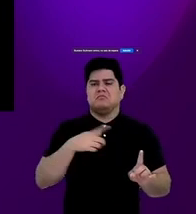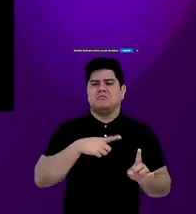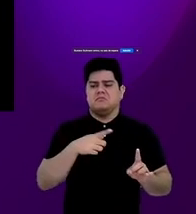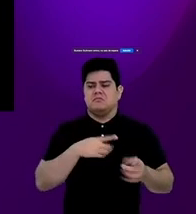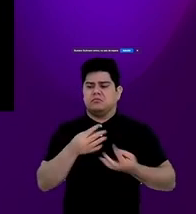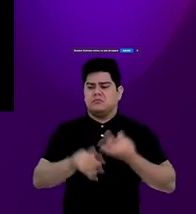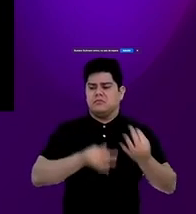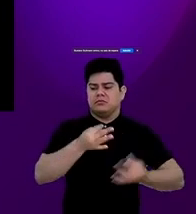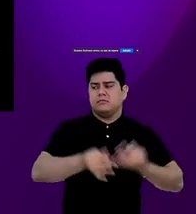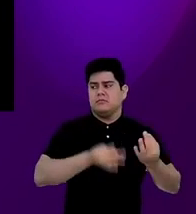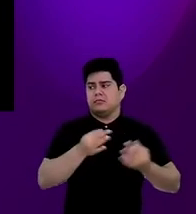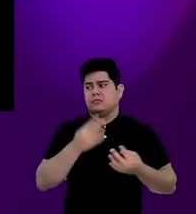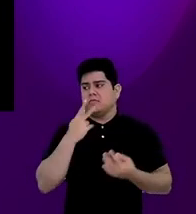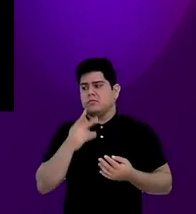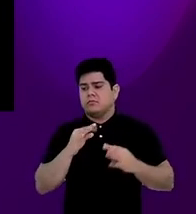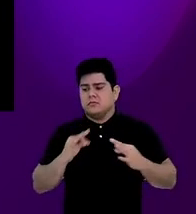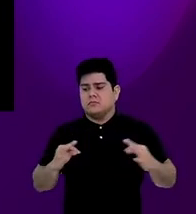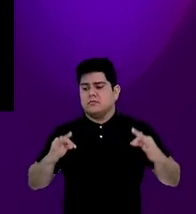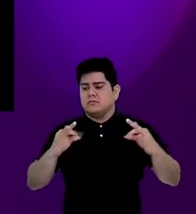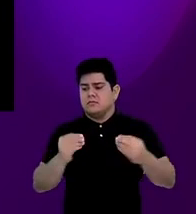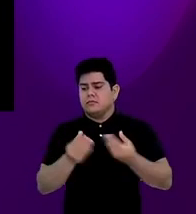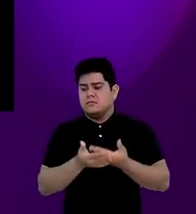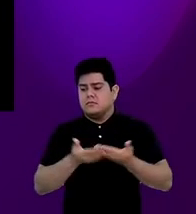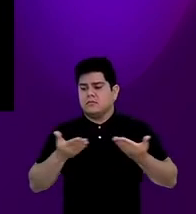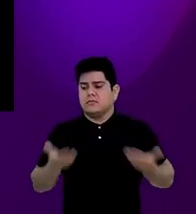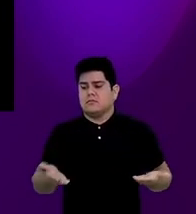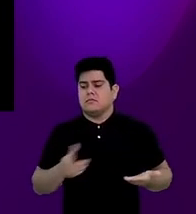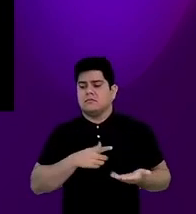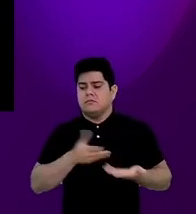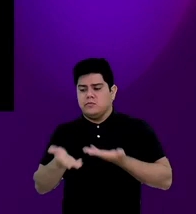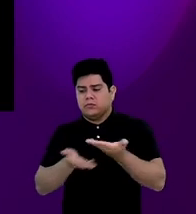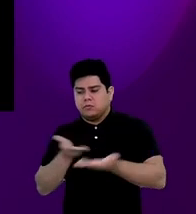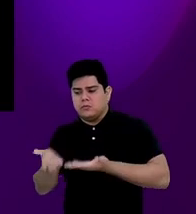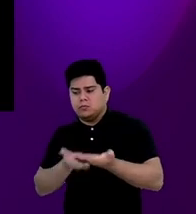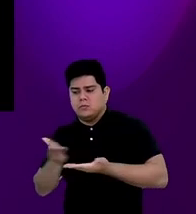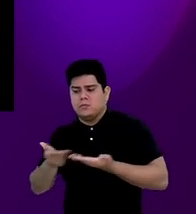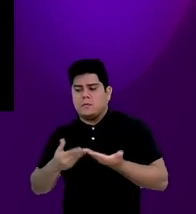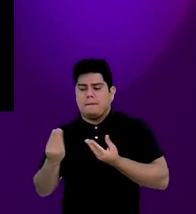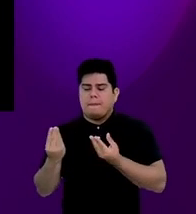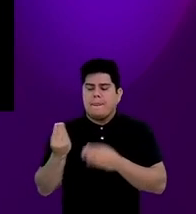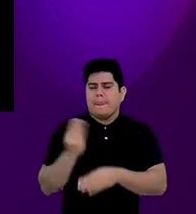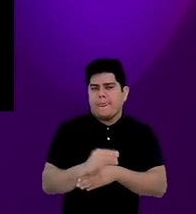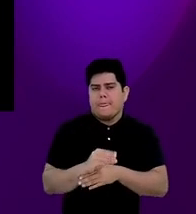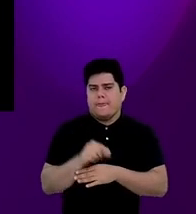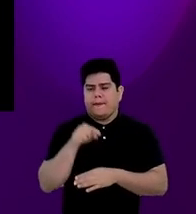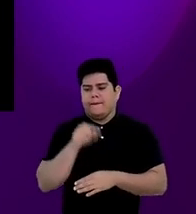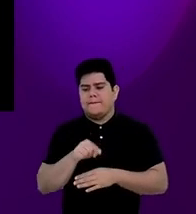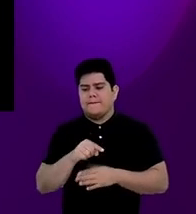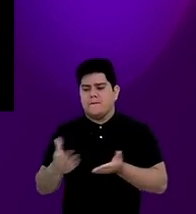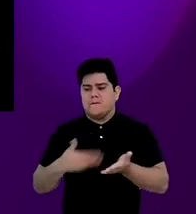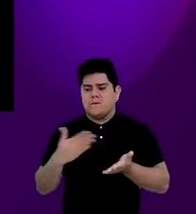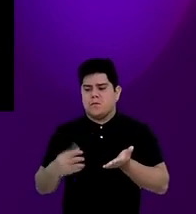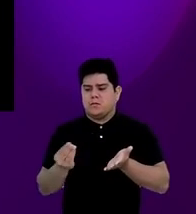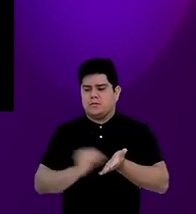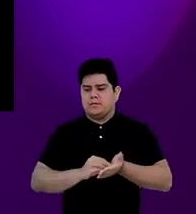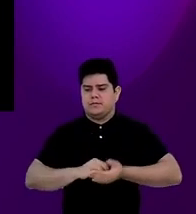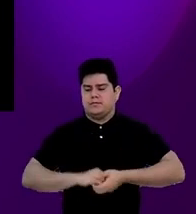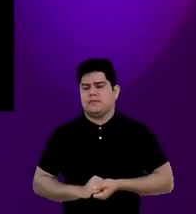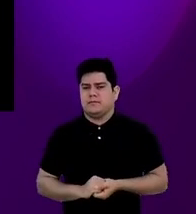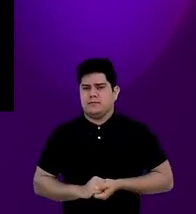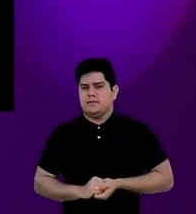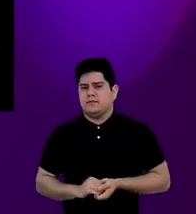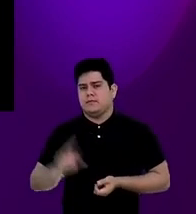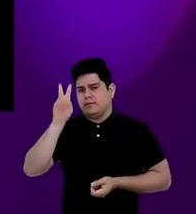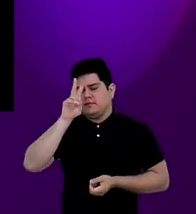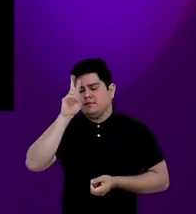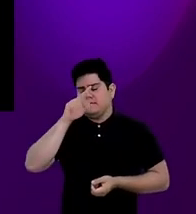como falando todas as indicações e também do manejo clínico publicado na nossa revista. E lembrando, né, mais